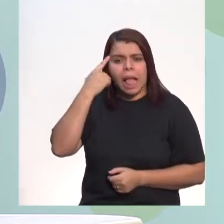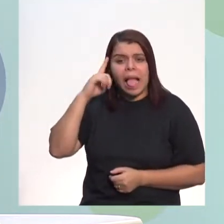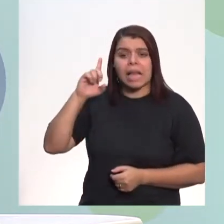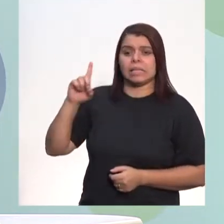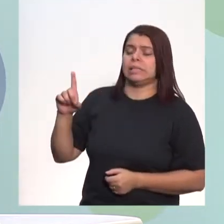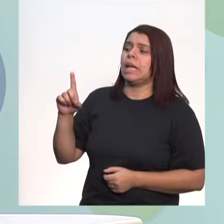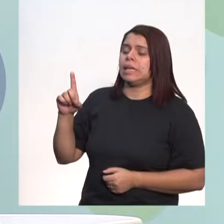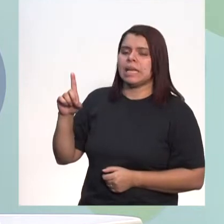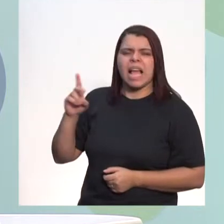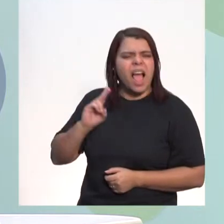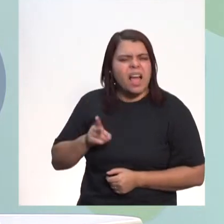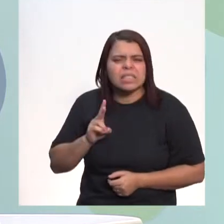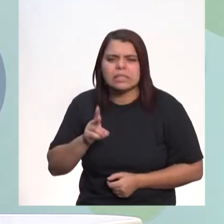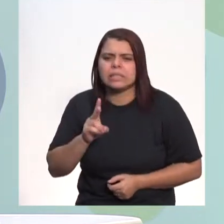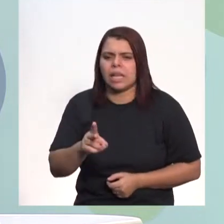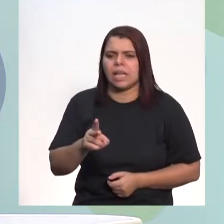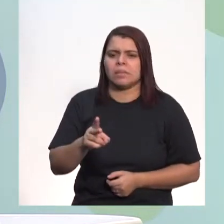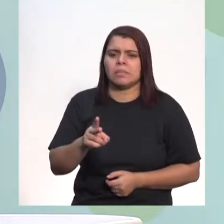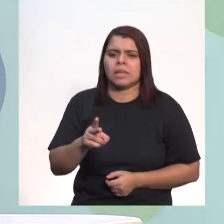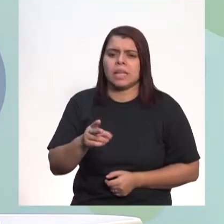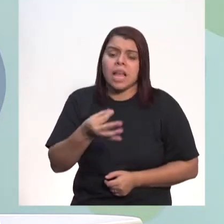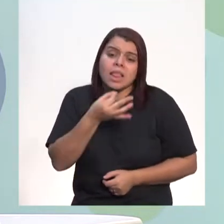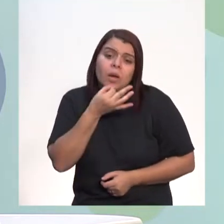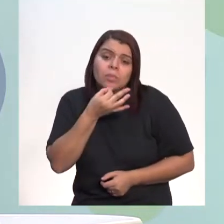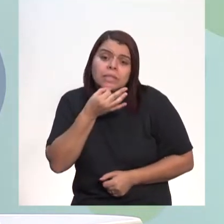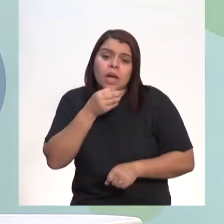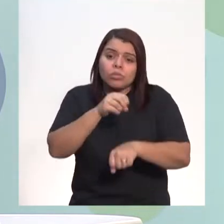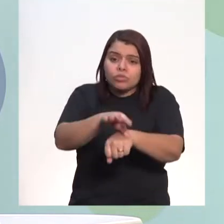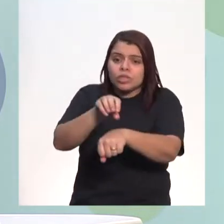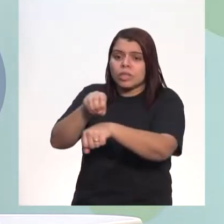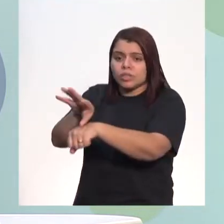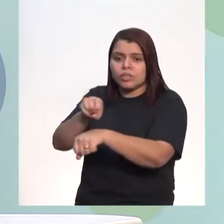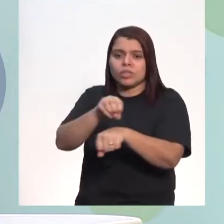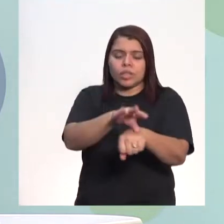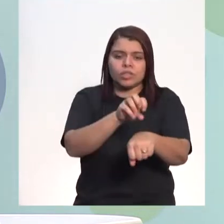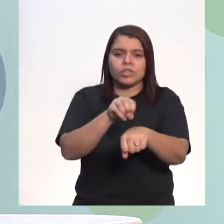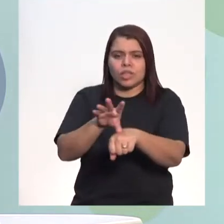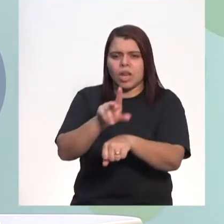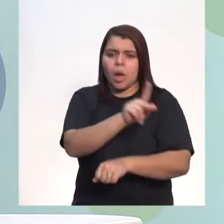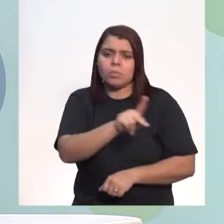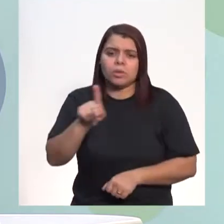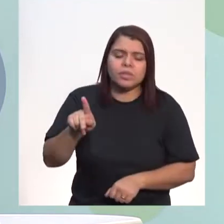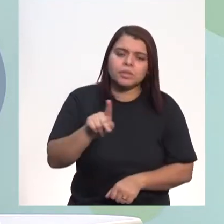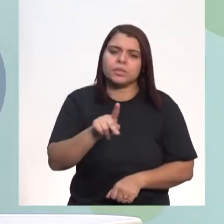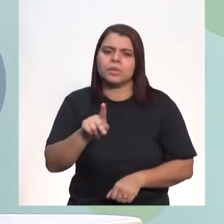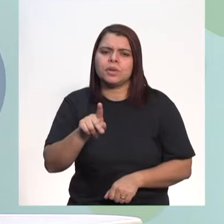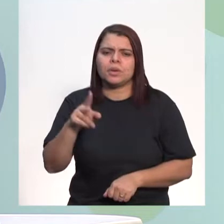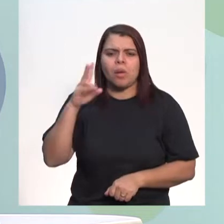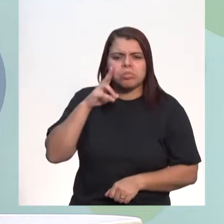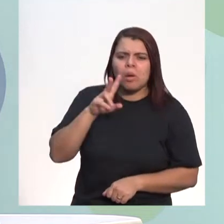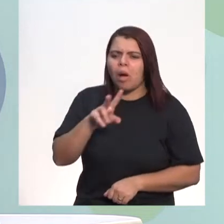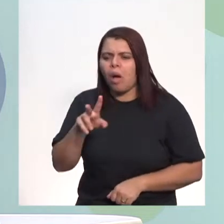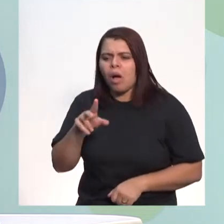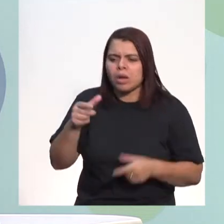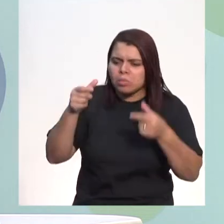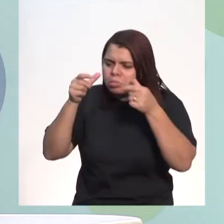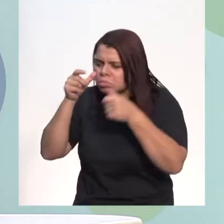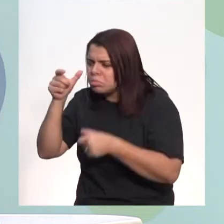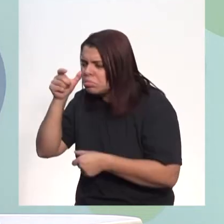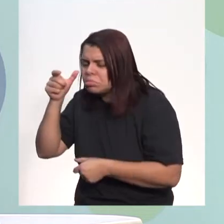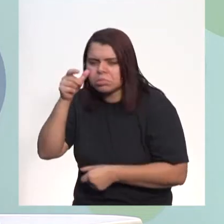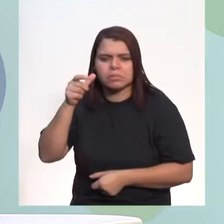estar passando algumas sugestões, e aí a importância do professor avaliar, reavaliar, ver se atende, se não atende,